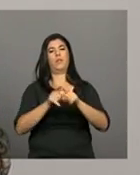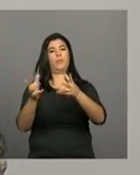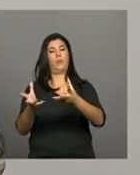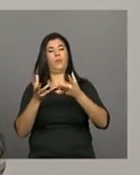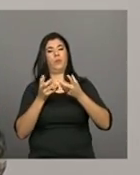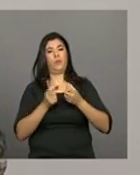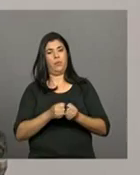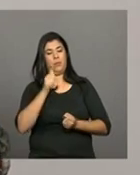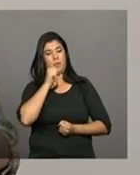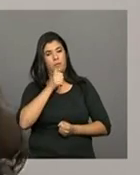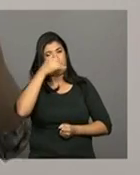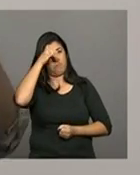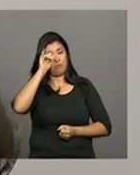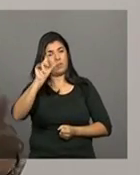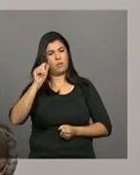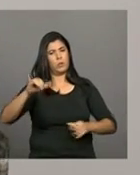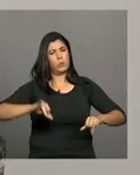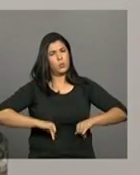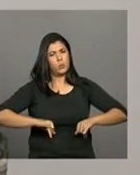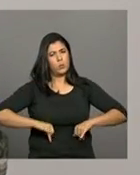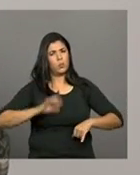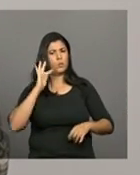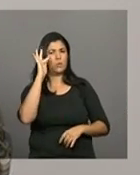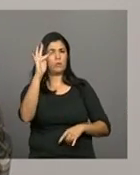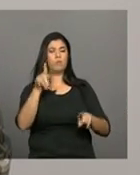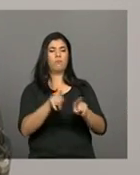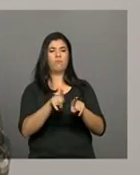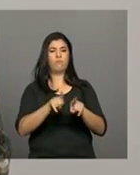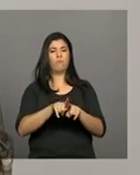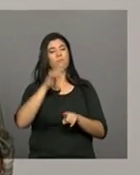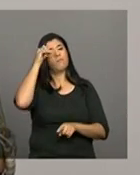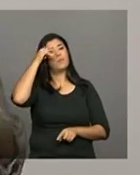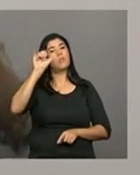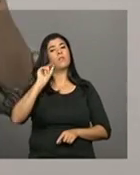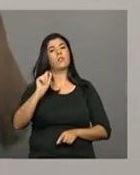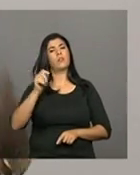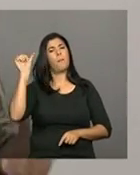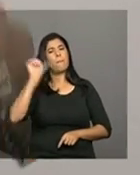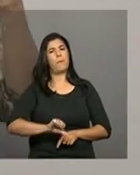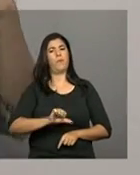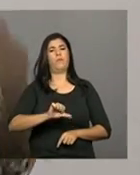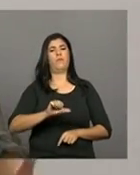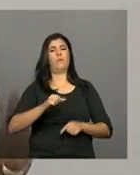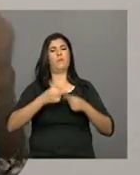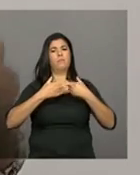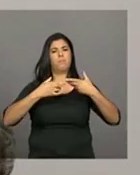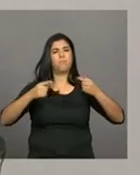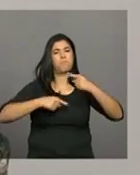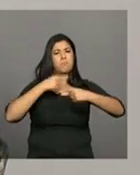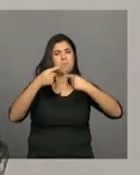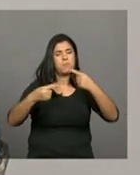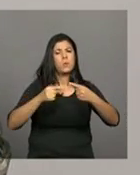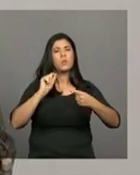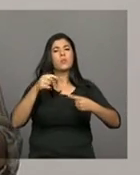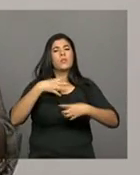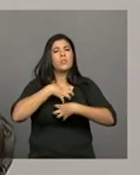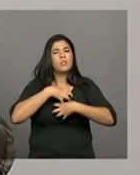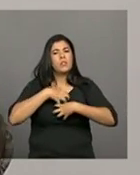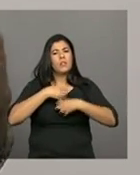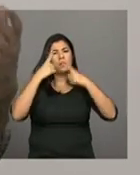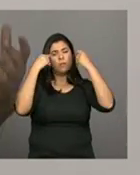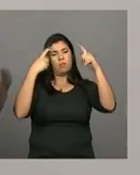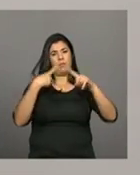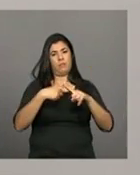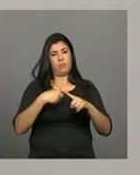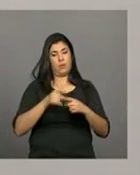acolhimento, para evitar sofrimento e para evitar uma das piores consequências da violência. Porque